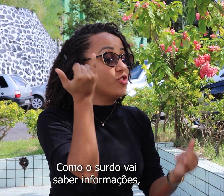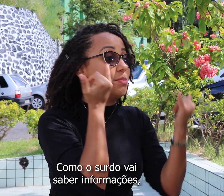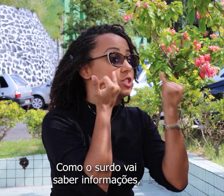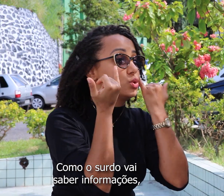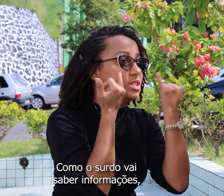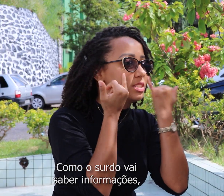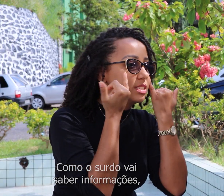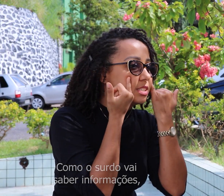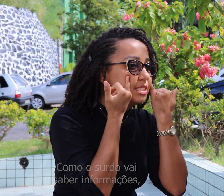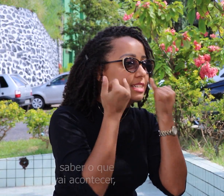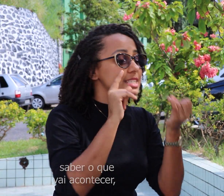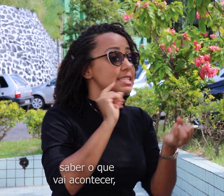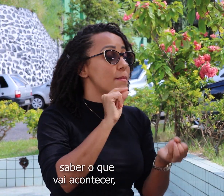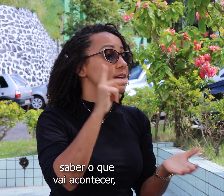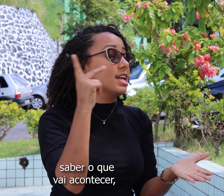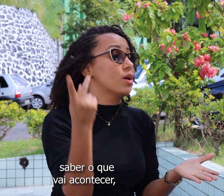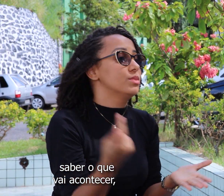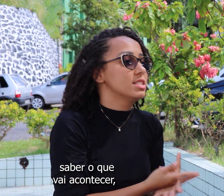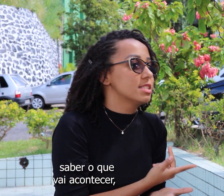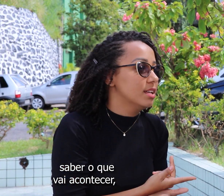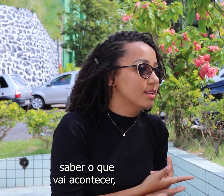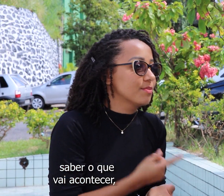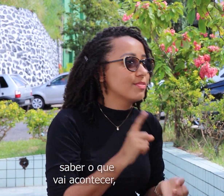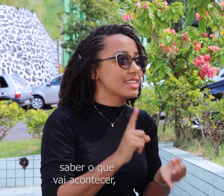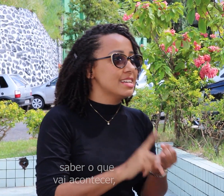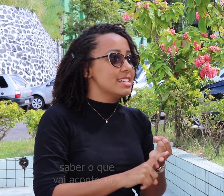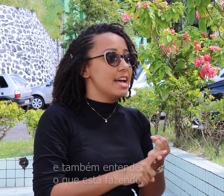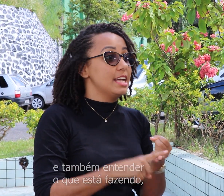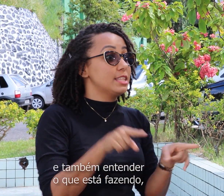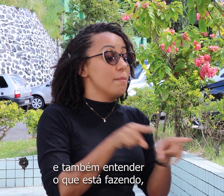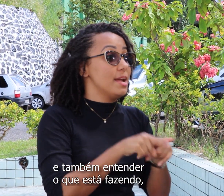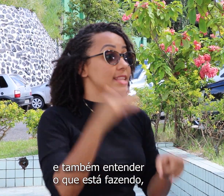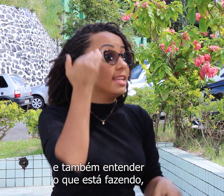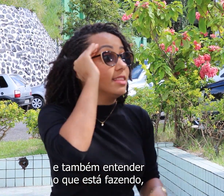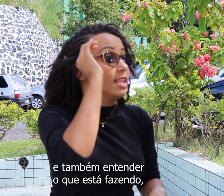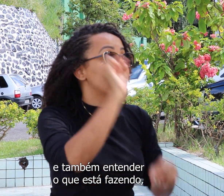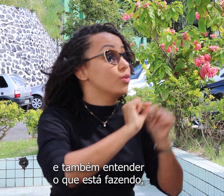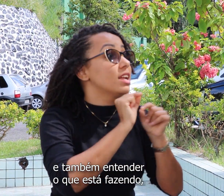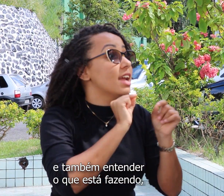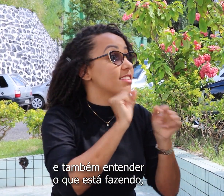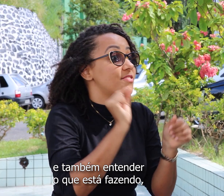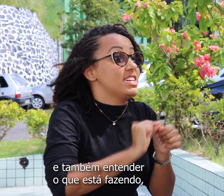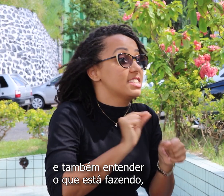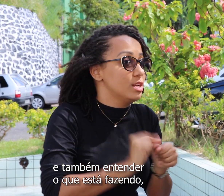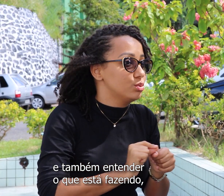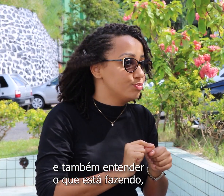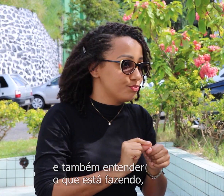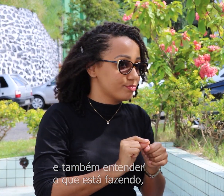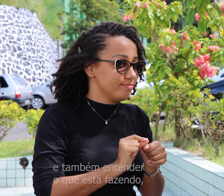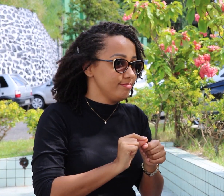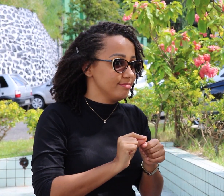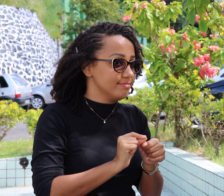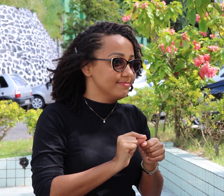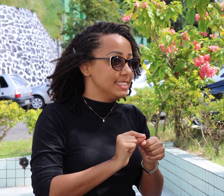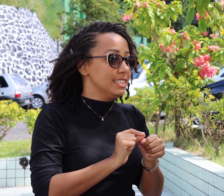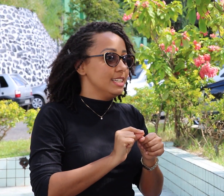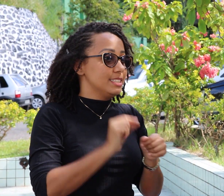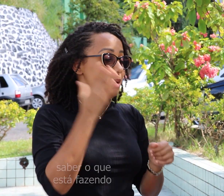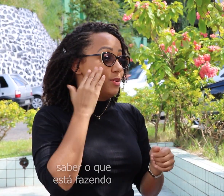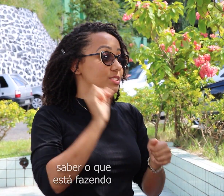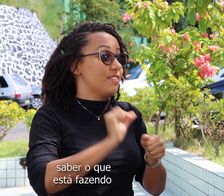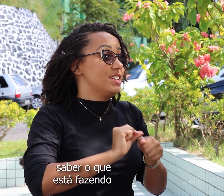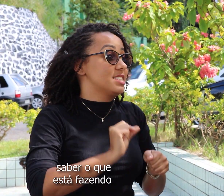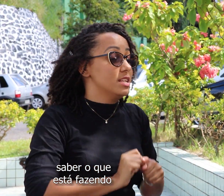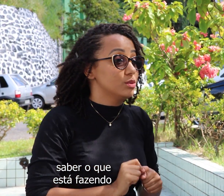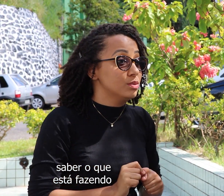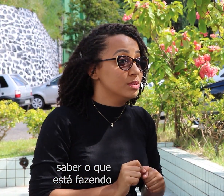saber informações, saber o que acontecer, e também entender o que está fazendo,